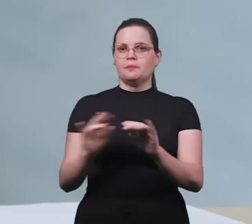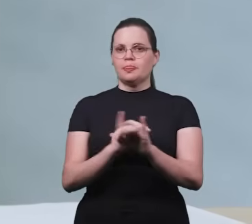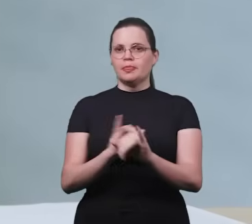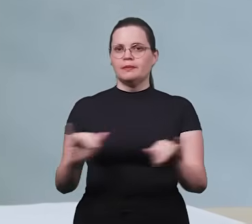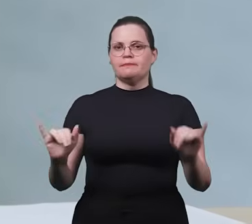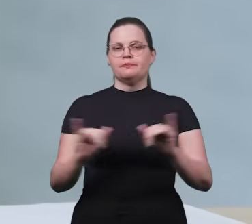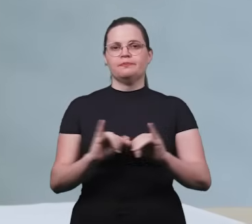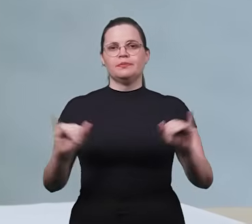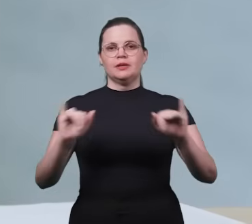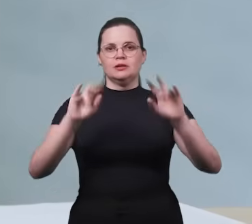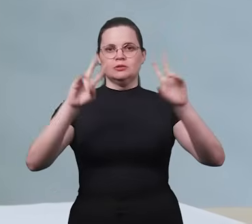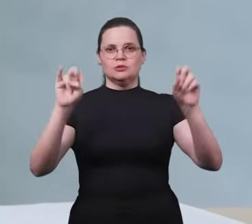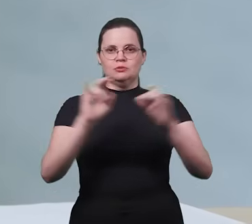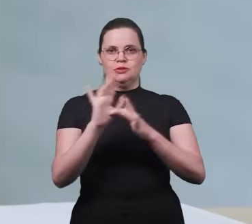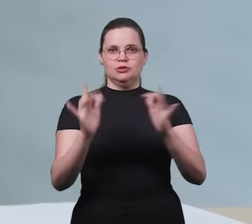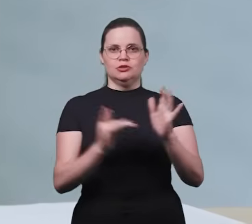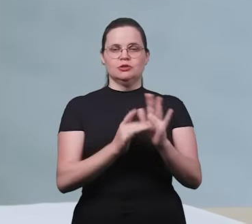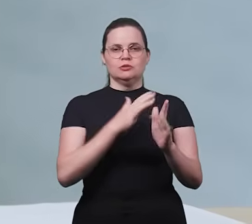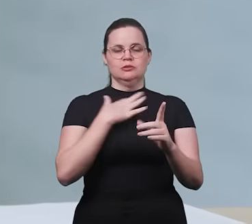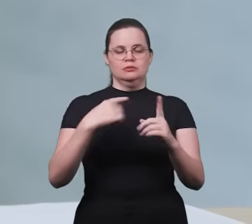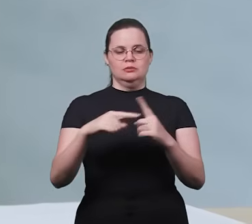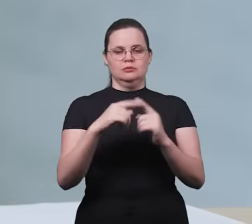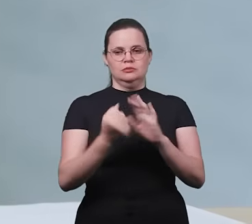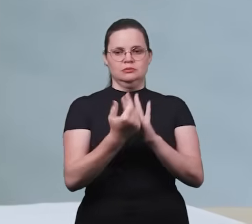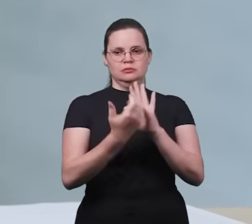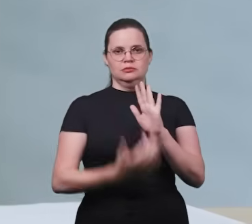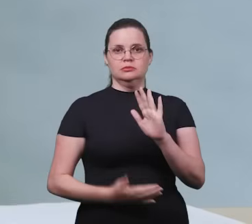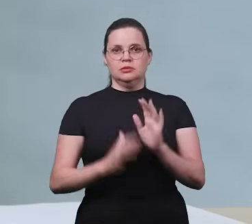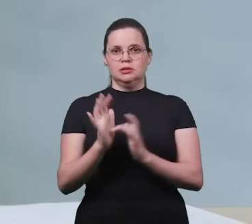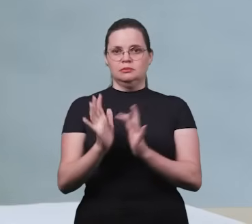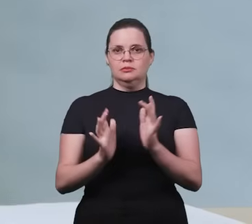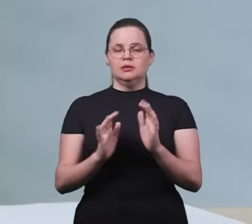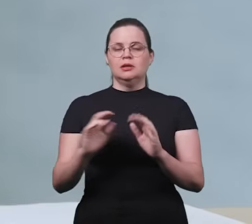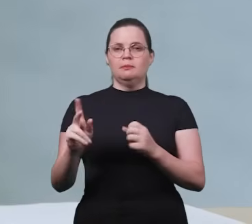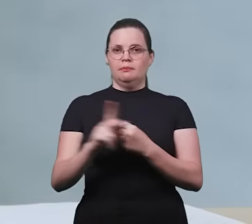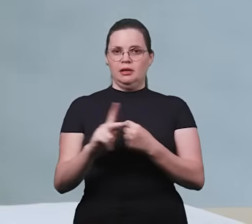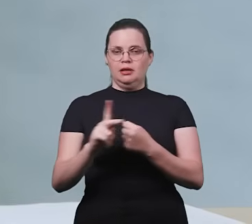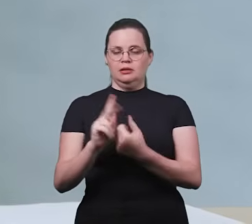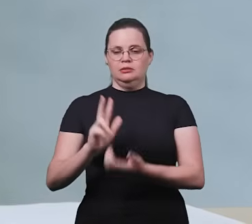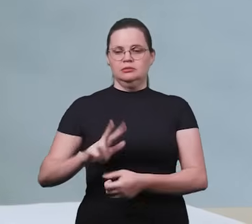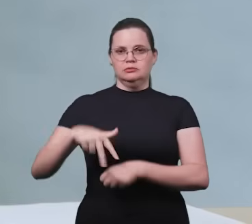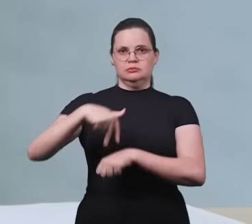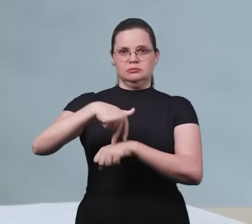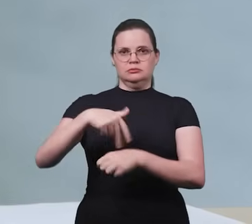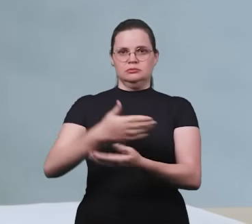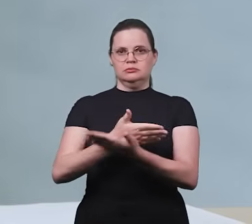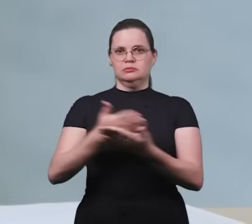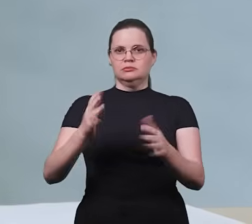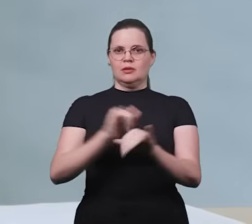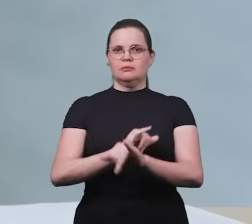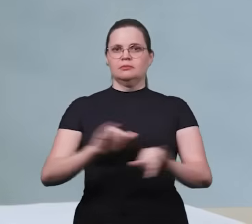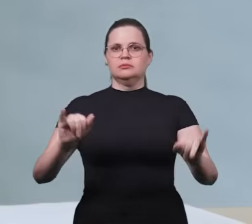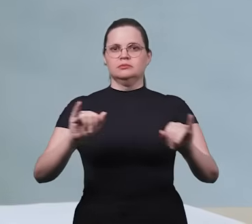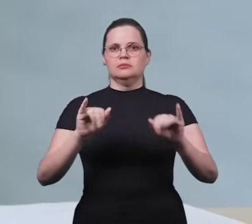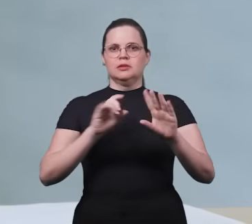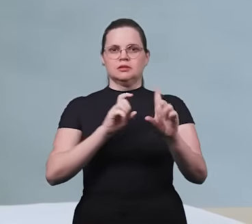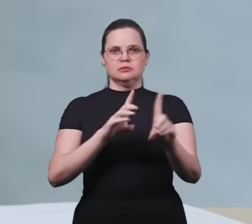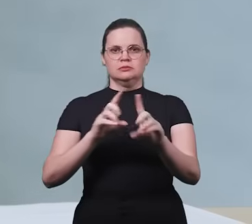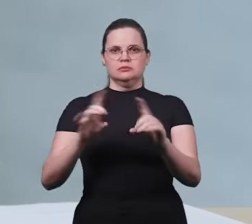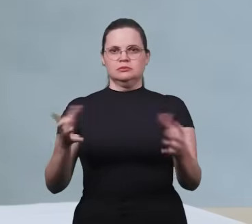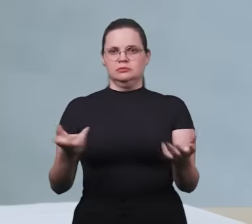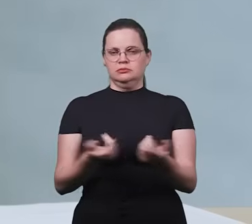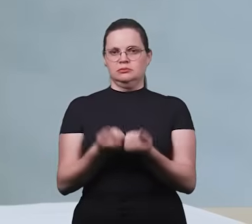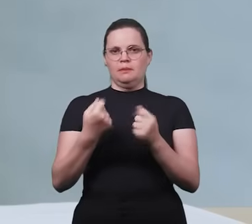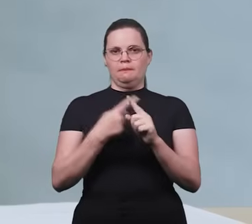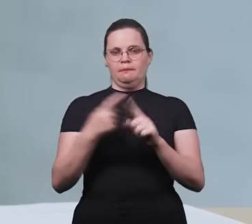do sacrifício de Jesus na cruz. E Pedro, ele se levanta cheio do Espírito Santo, ele declara esse evangelho, mas